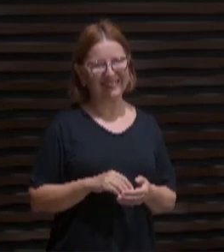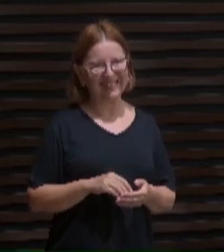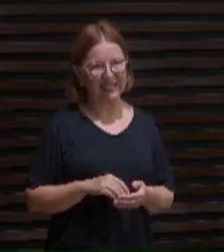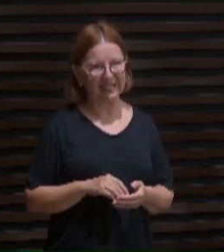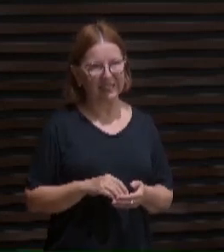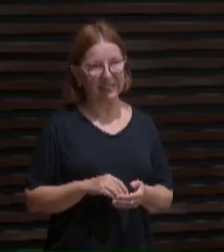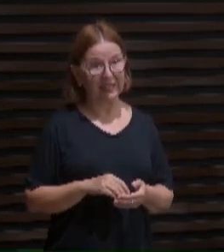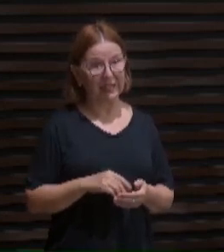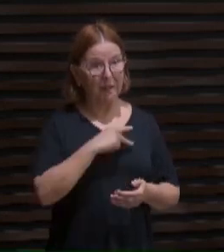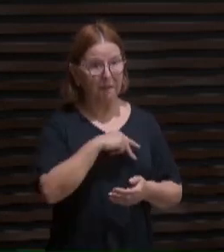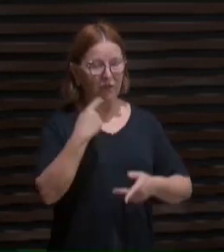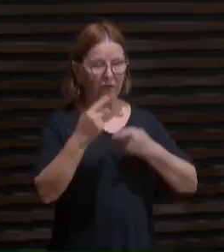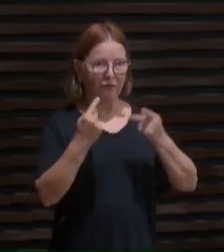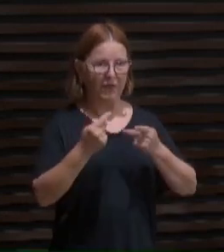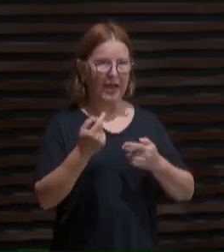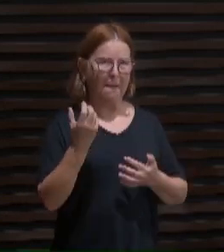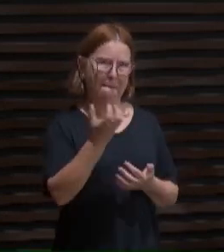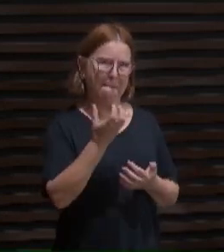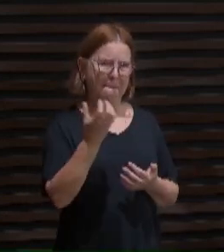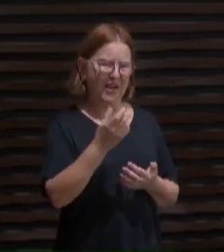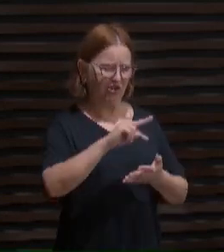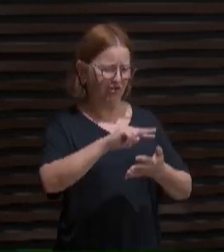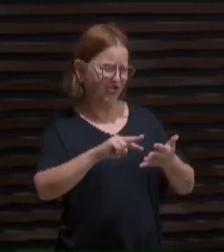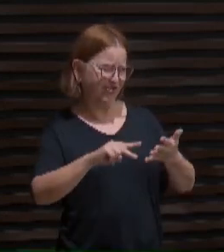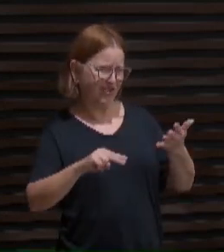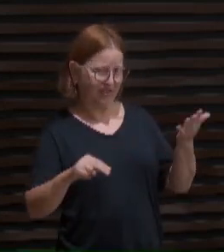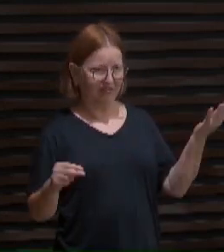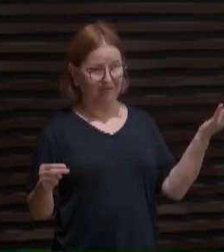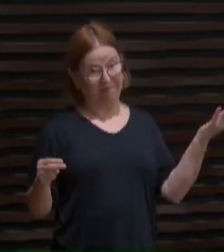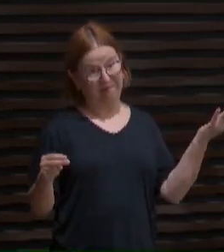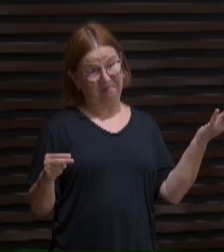ele usa ali paixões, várias paixões.